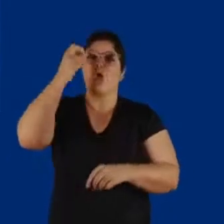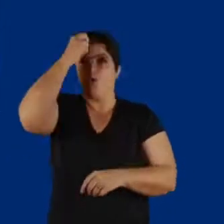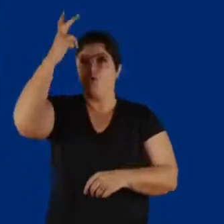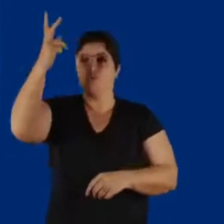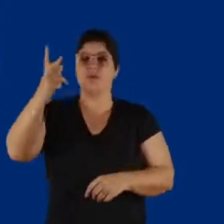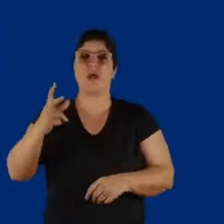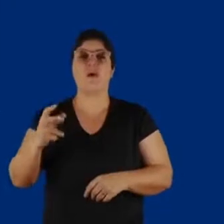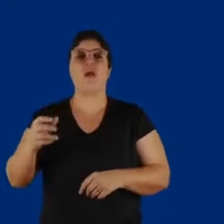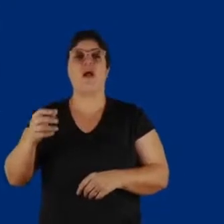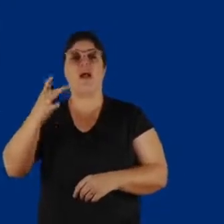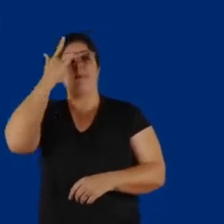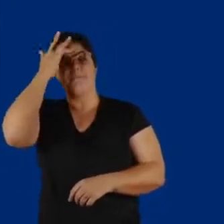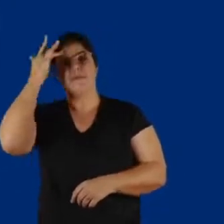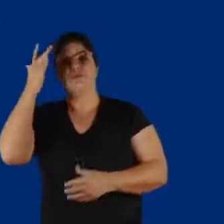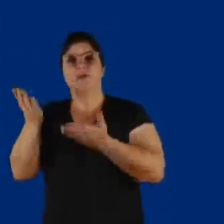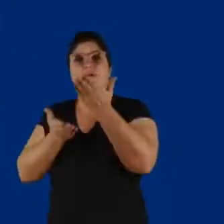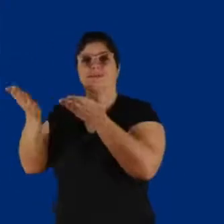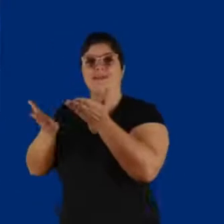da sua personalidade,